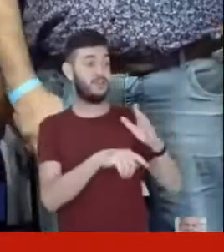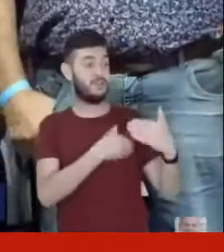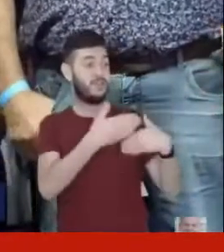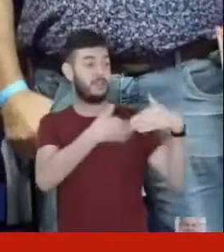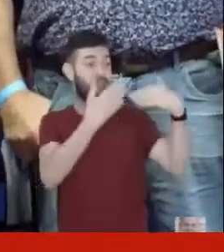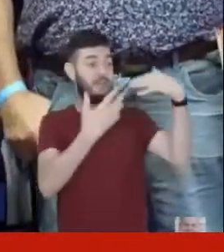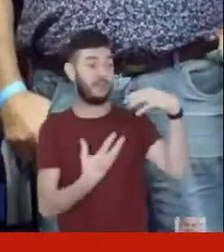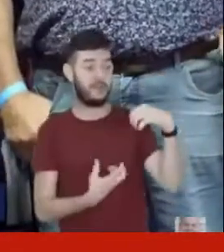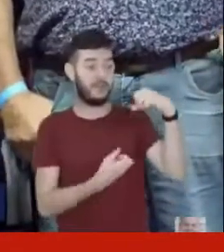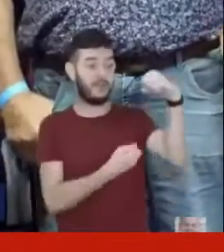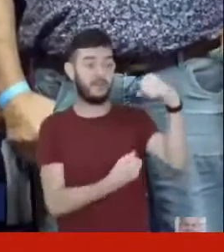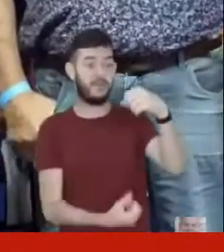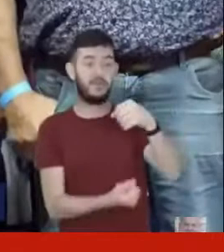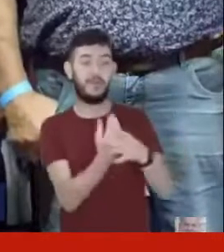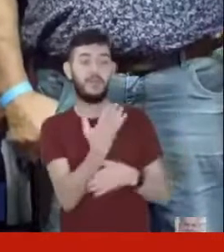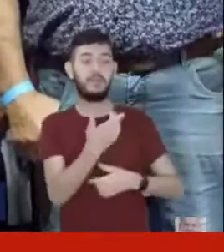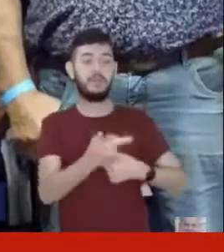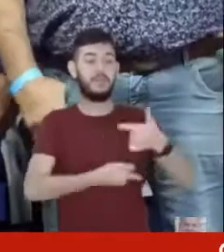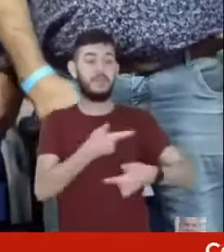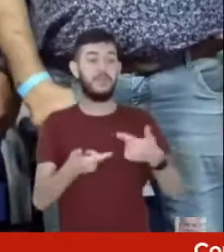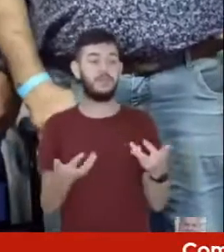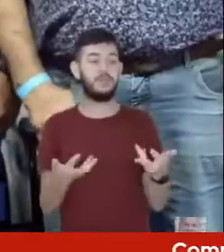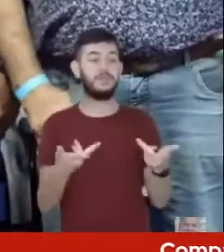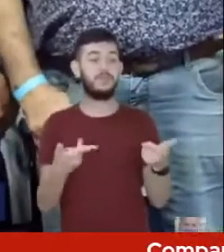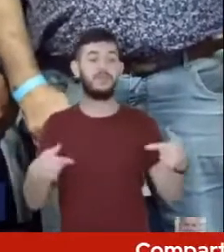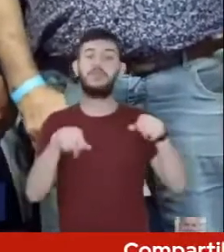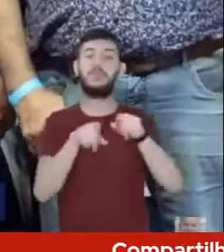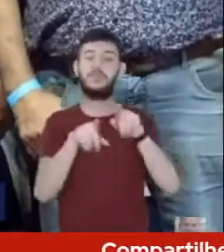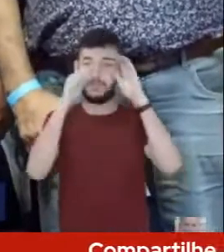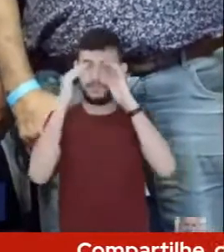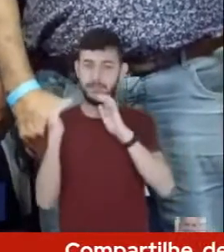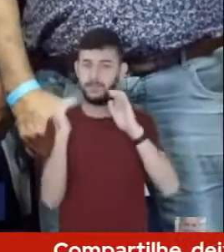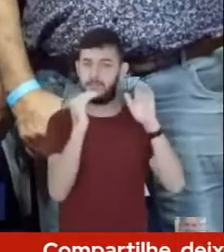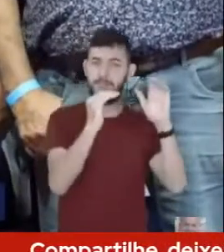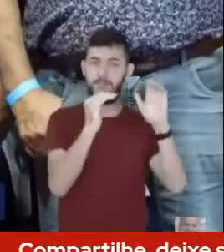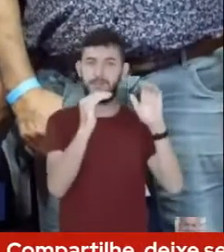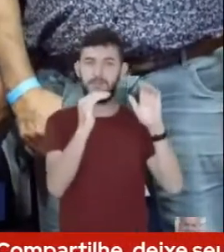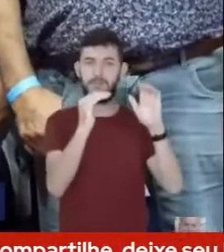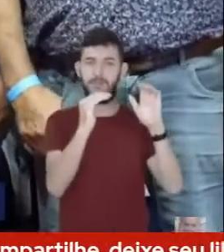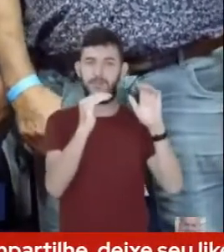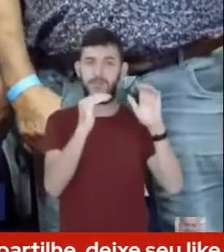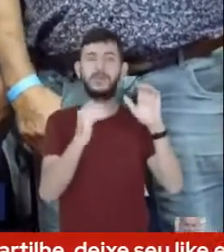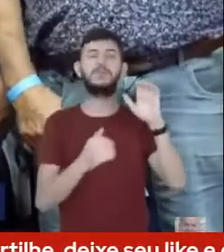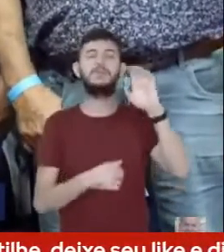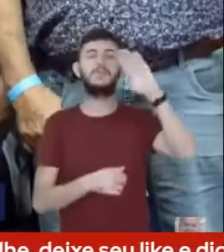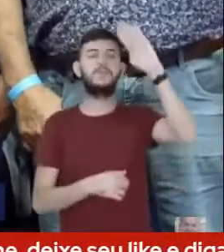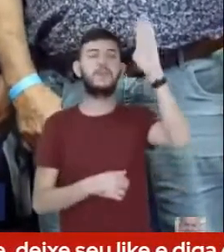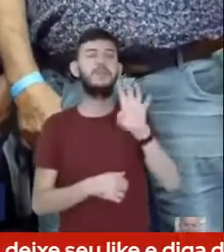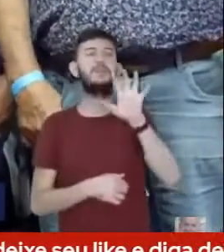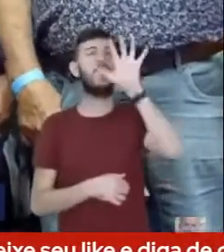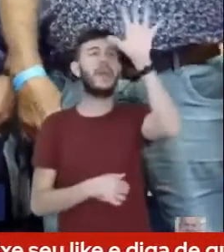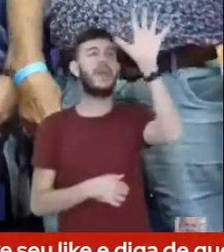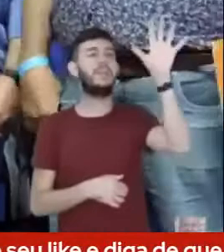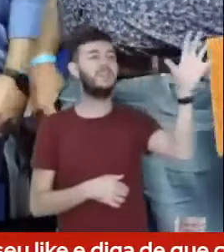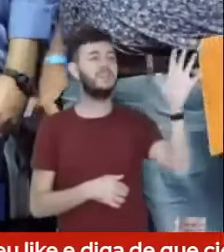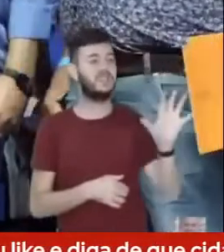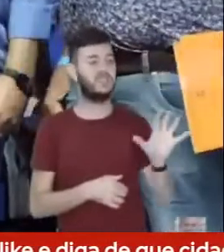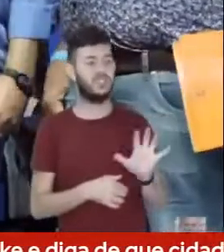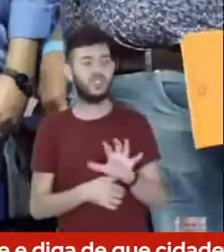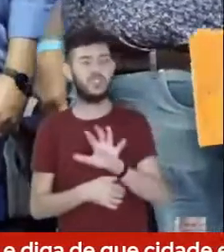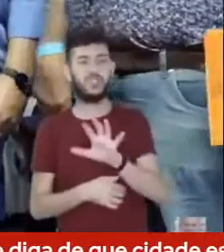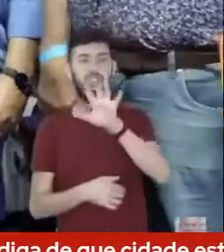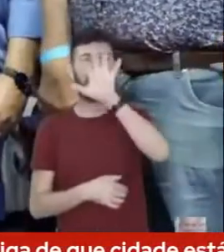qualidade, que respeite as macro-regiões desse país, respeite a sua cultura